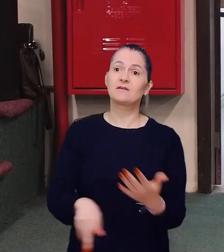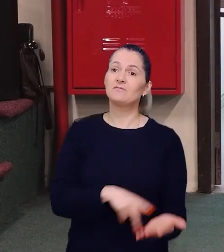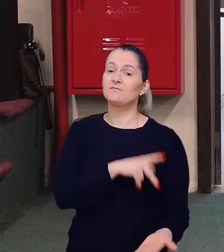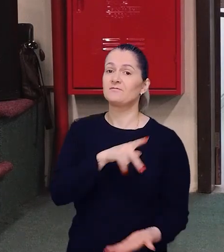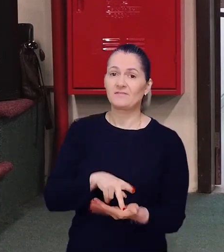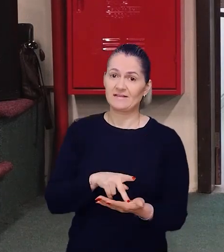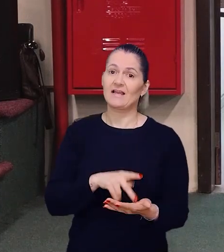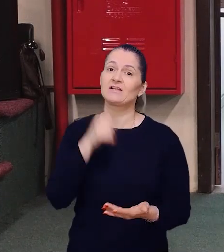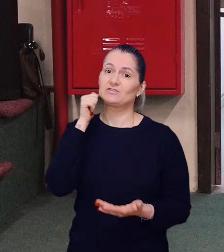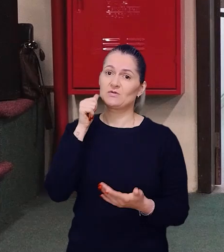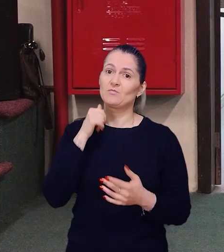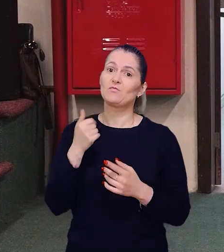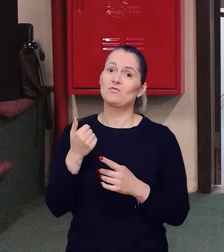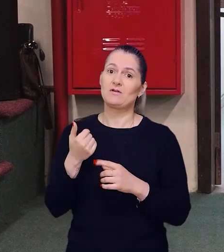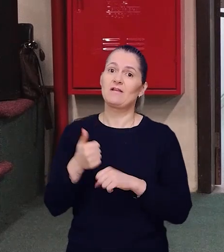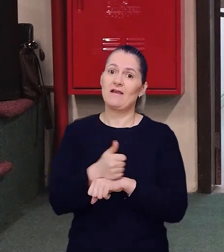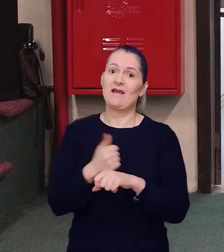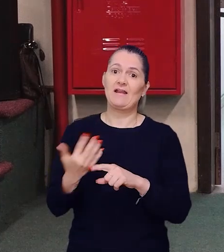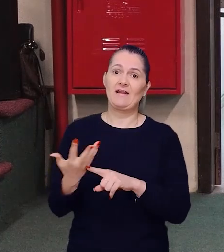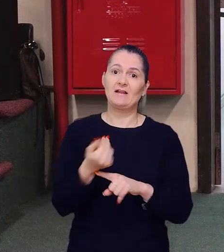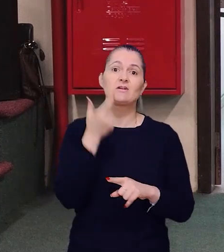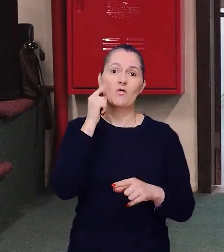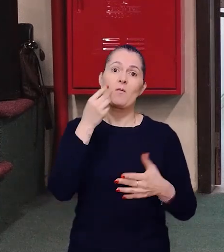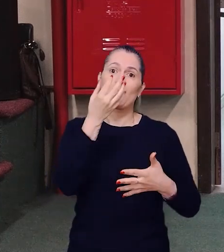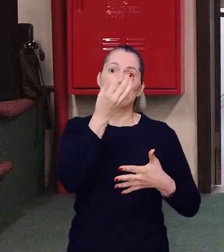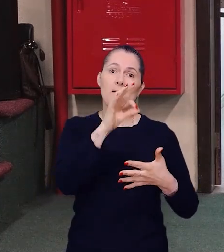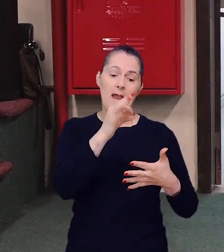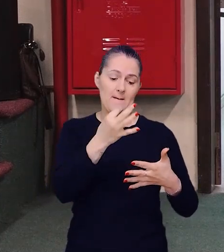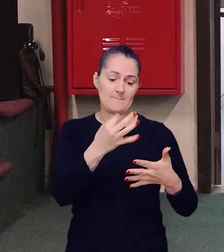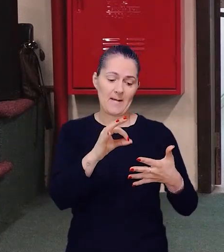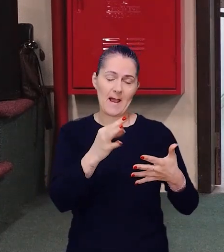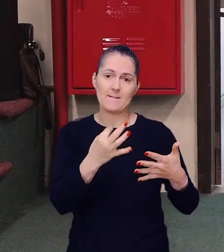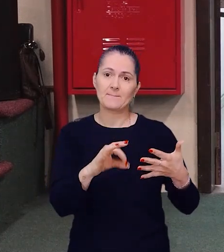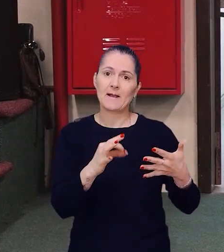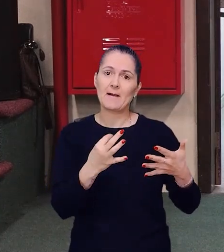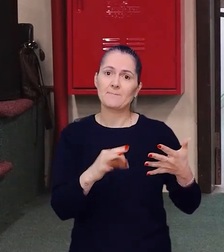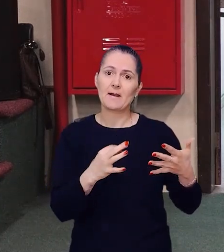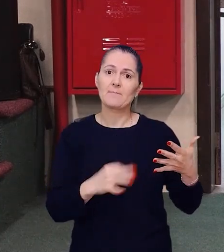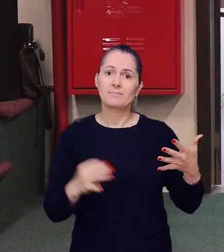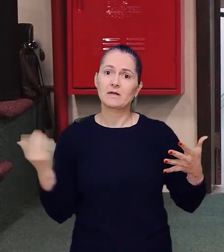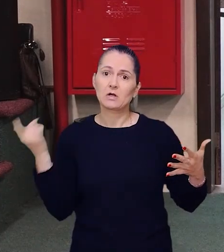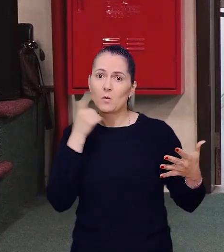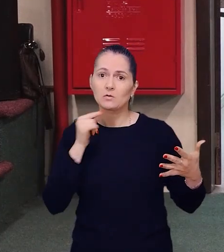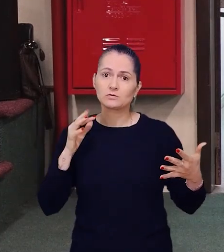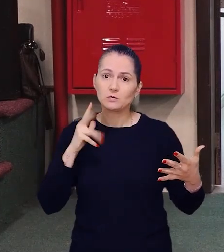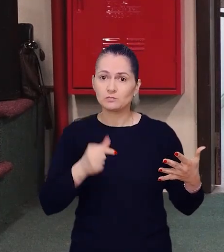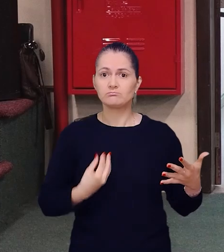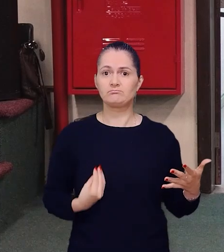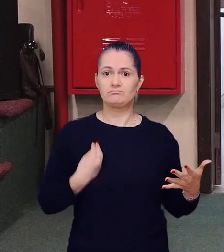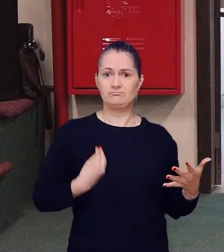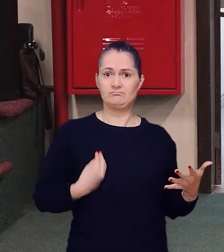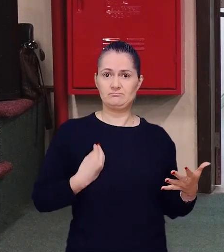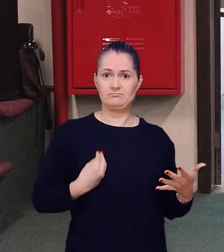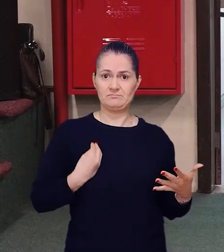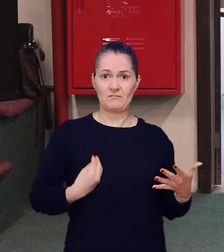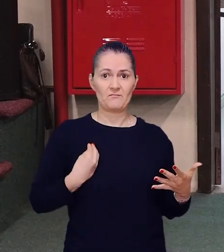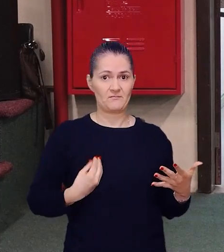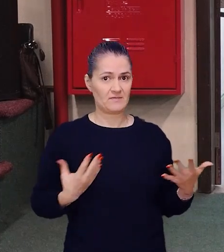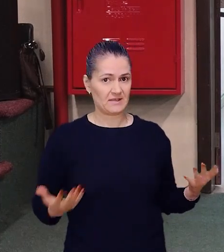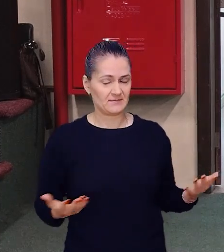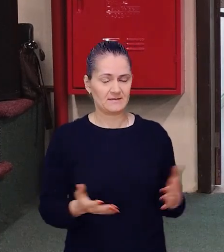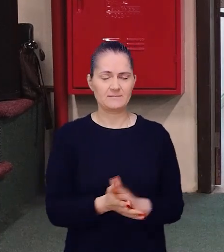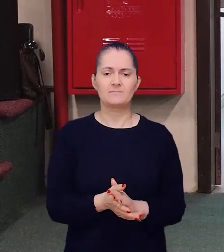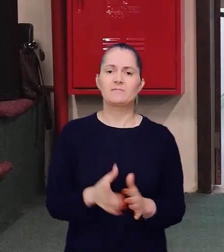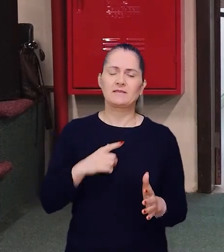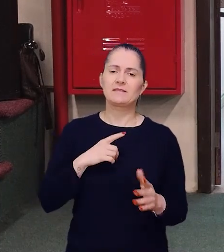artistas alcançaram tudo isso. Elas tiveram críticas positivas das suas obras em vida.